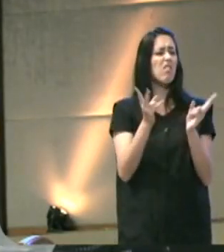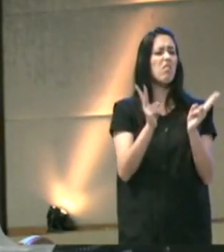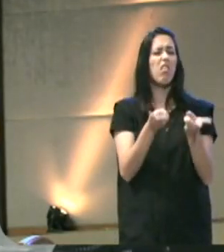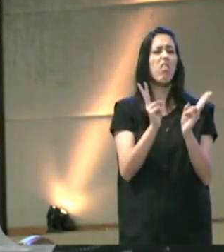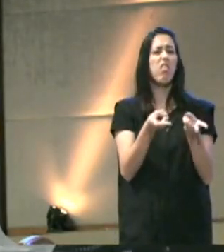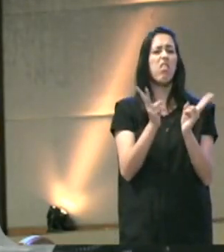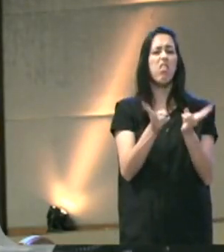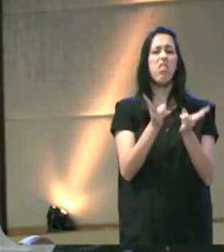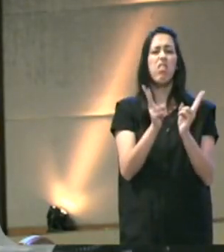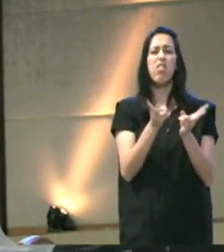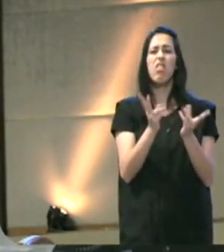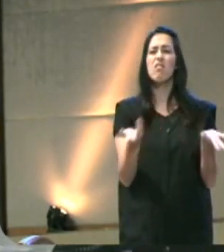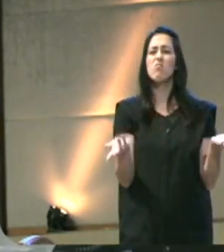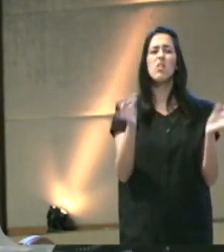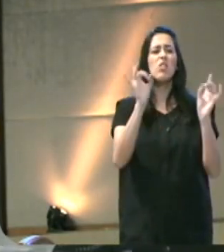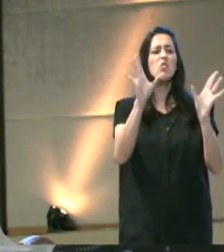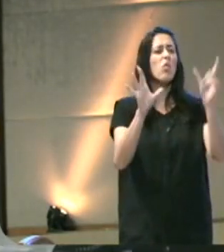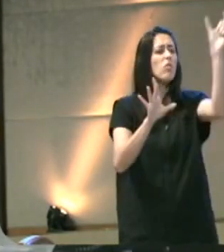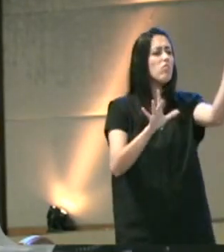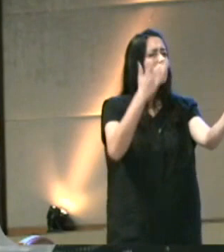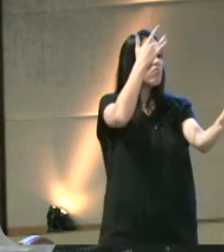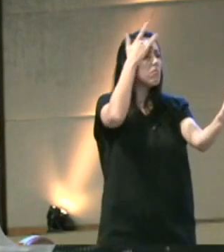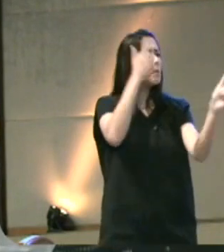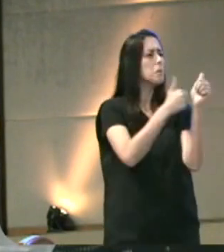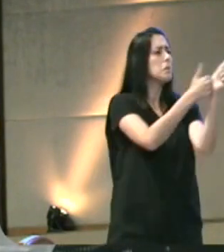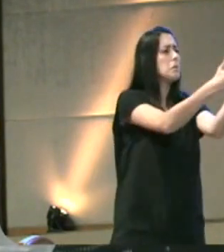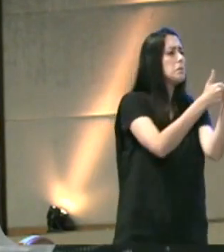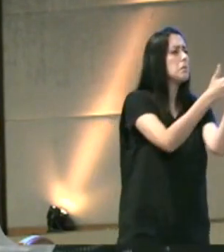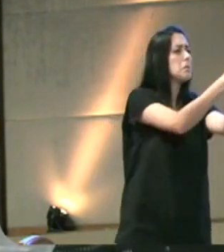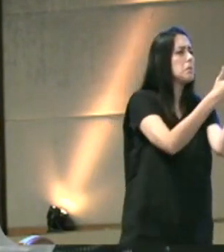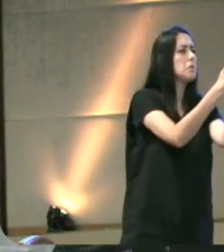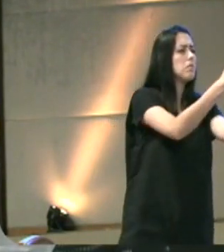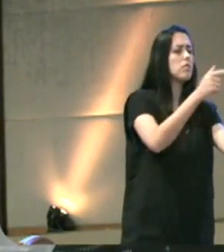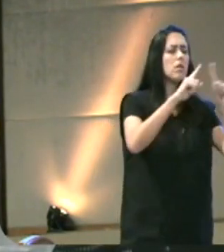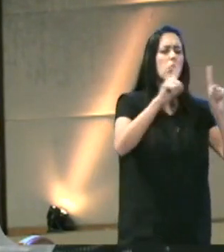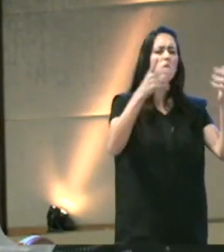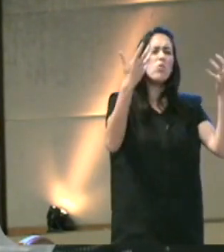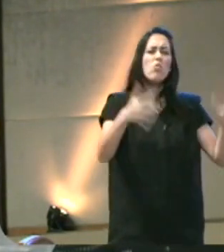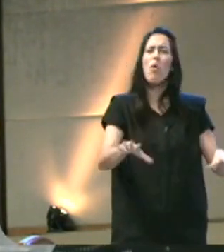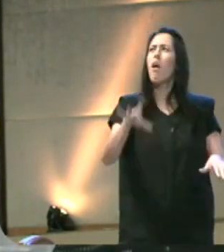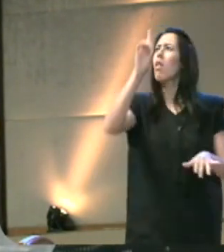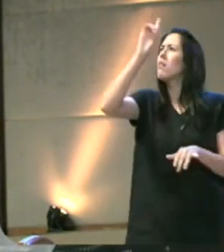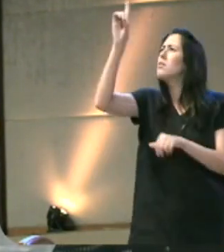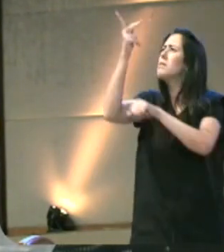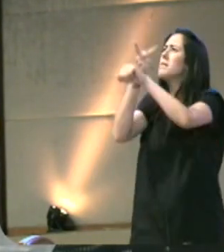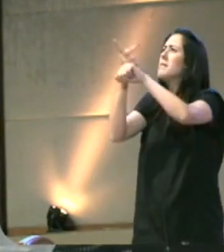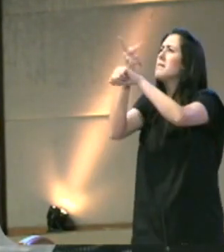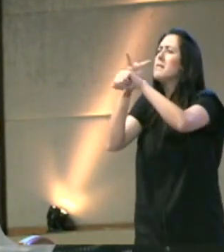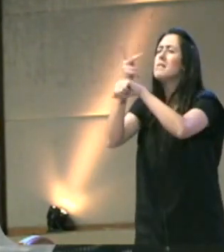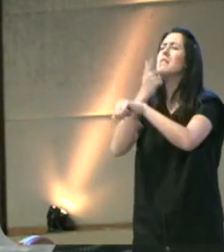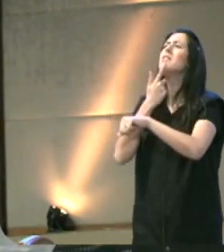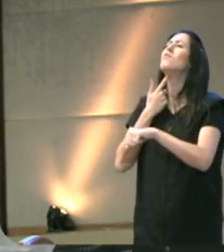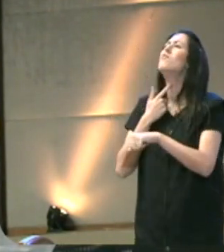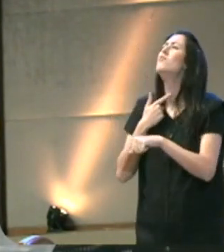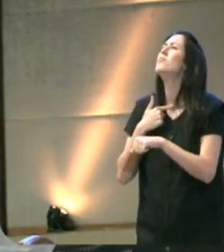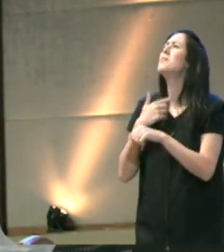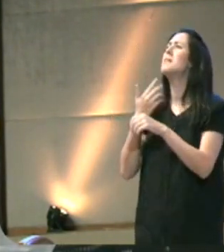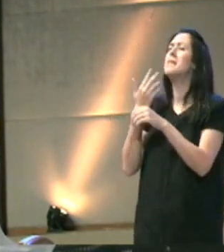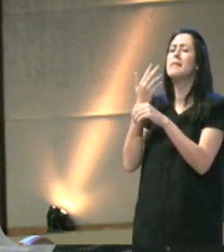o extraordinário de Deus no outro, mas a gente não entra numa busca constante para